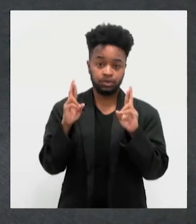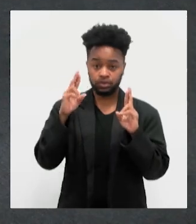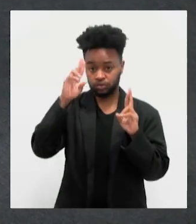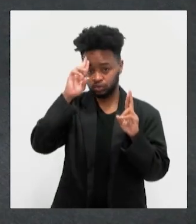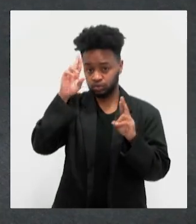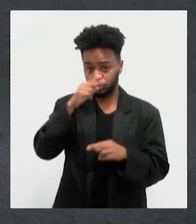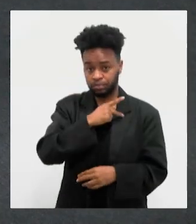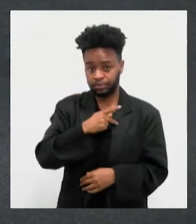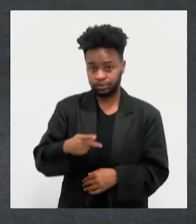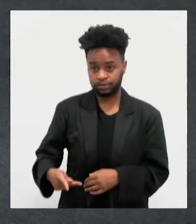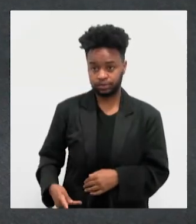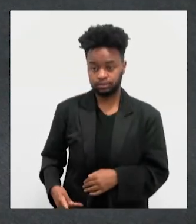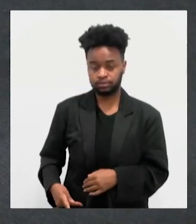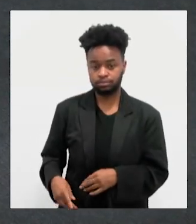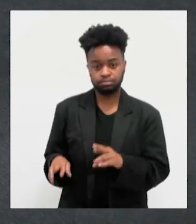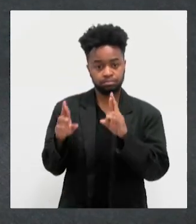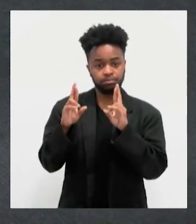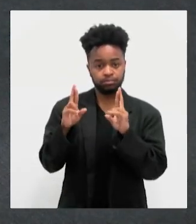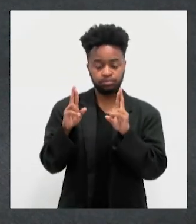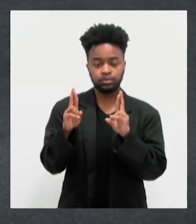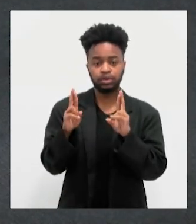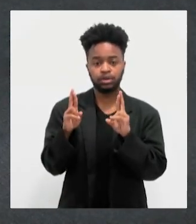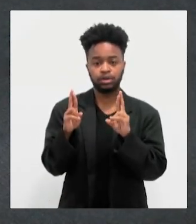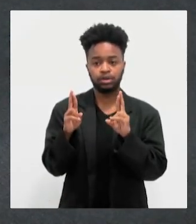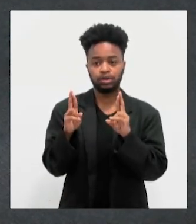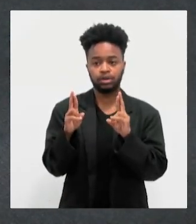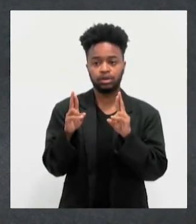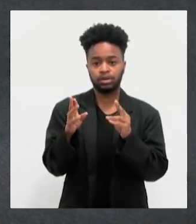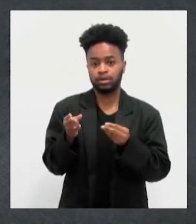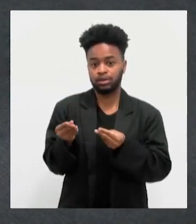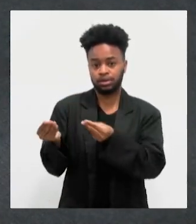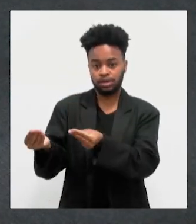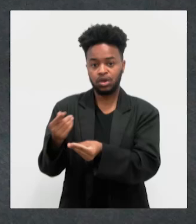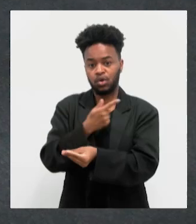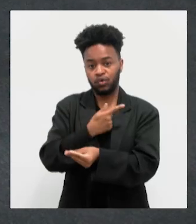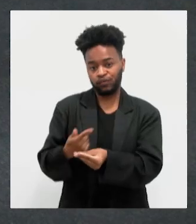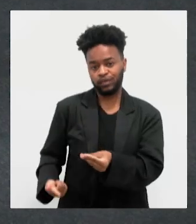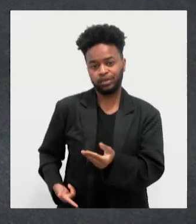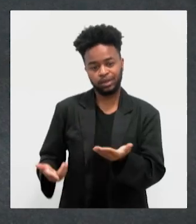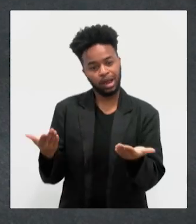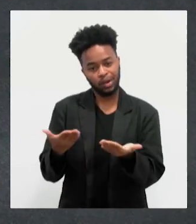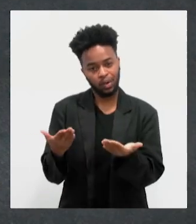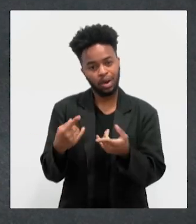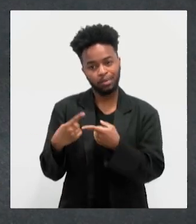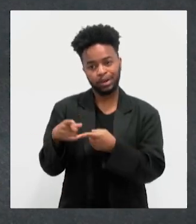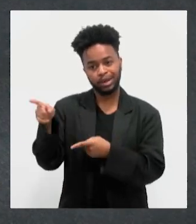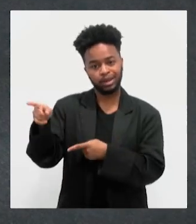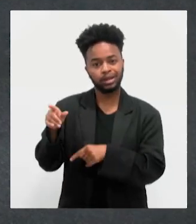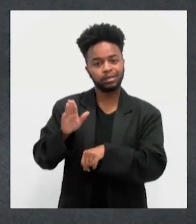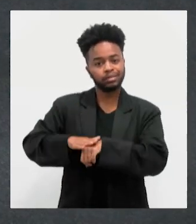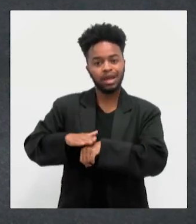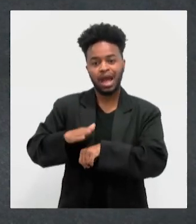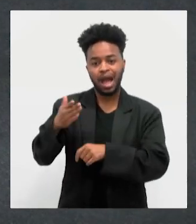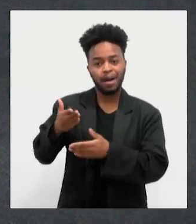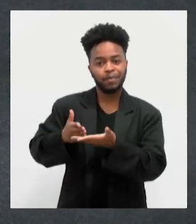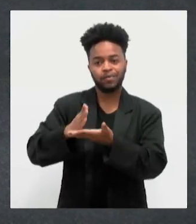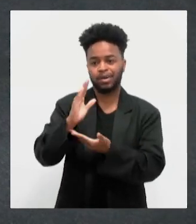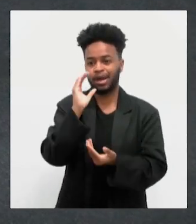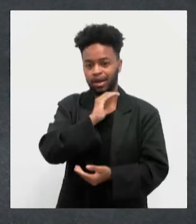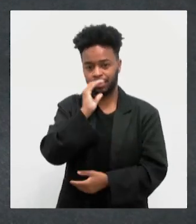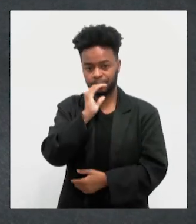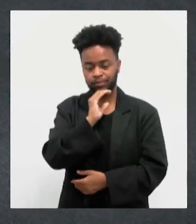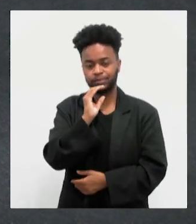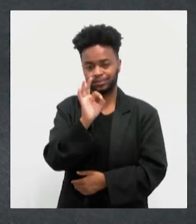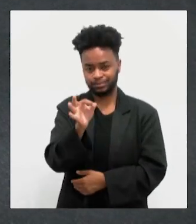presidente, que caia nas mãos do nosso governador atual para que ele sancione o mais rápido possível,